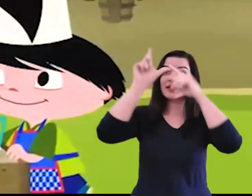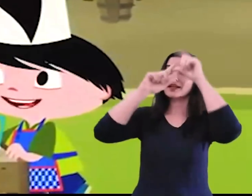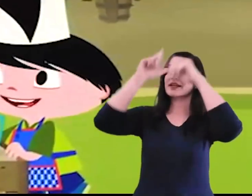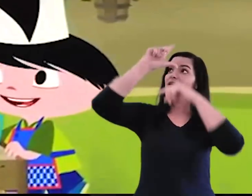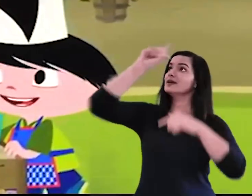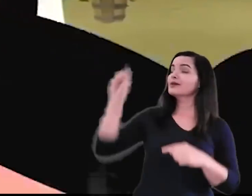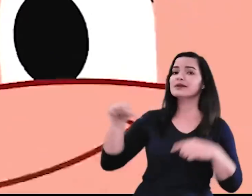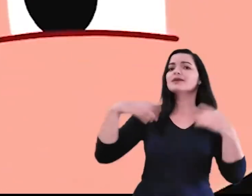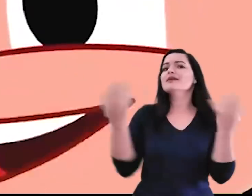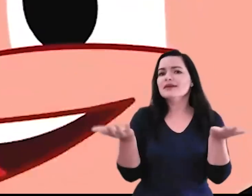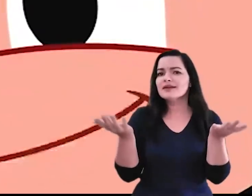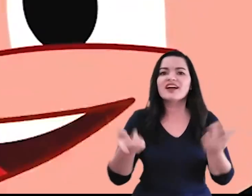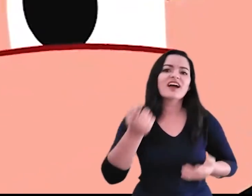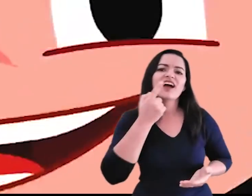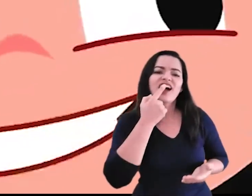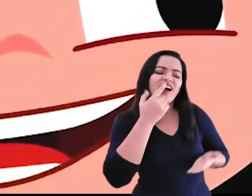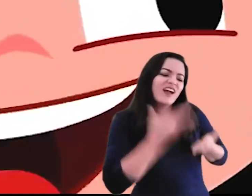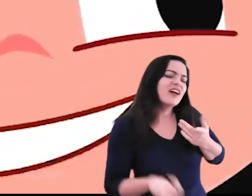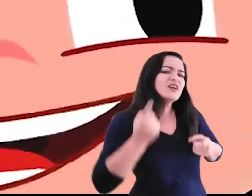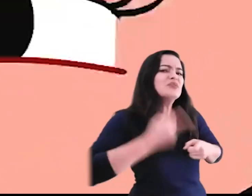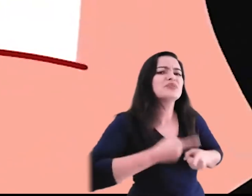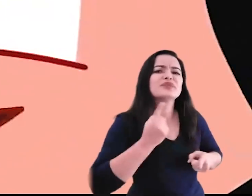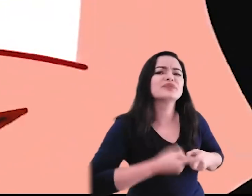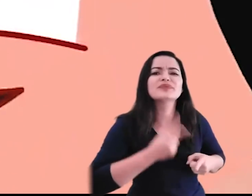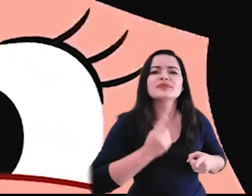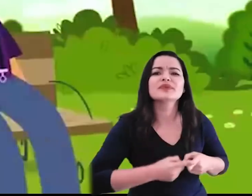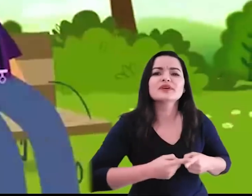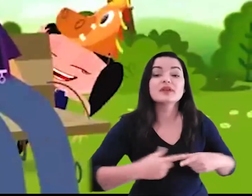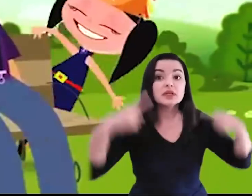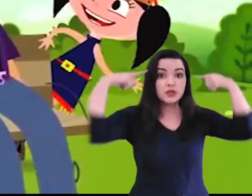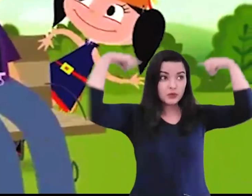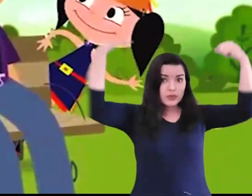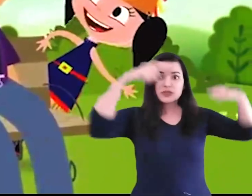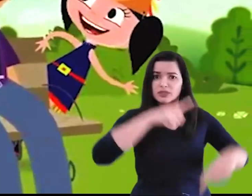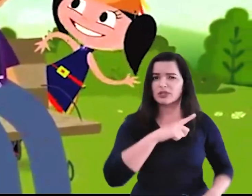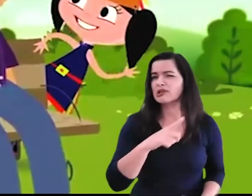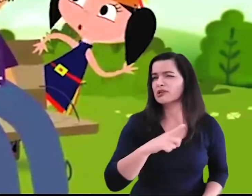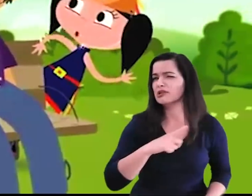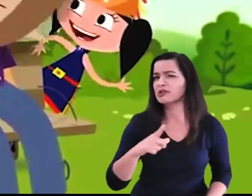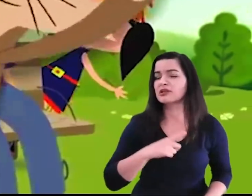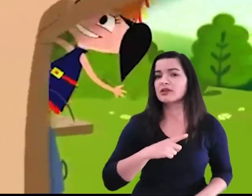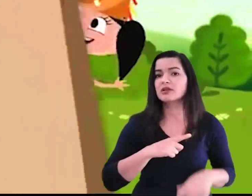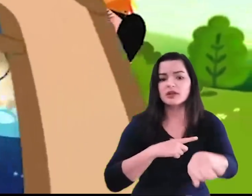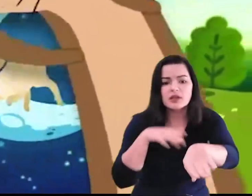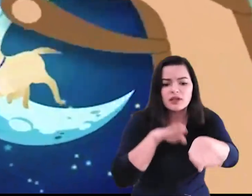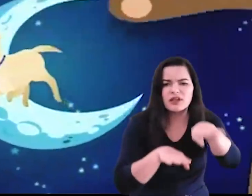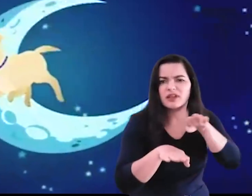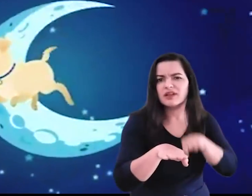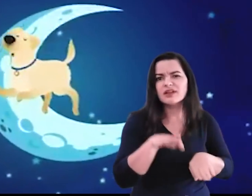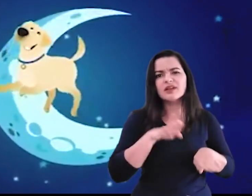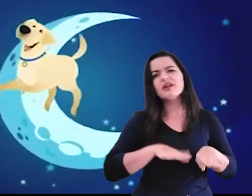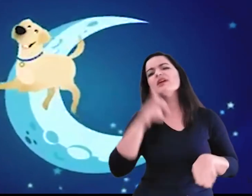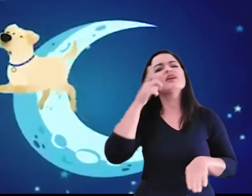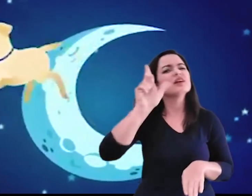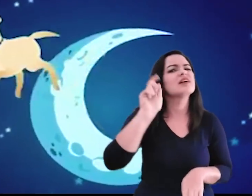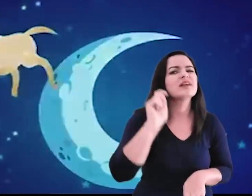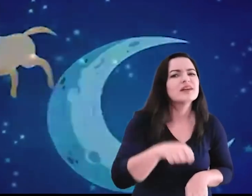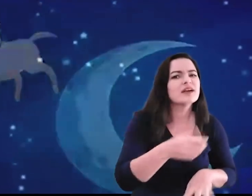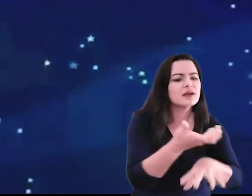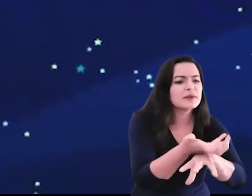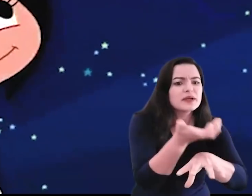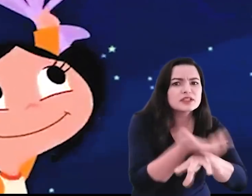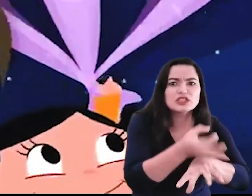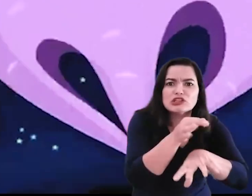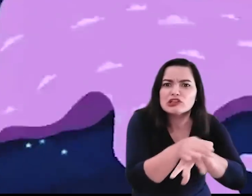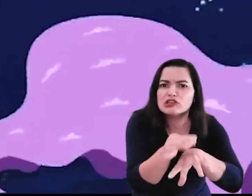a estrela cadente? Porque a gente perde dente, será que existe doente? Dá pra andar de trás pra frente, abacaxi não tem semente. Tudo